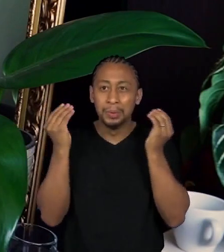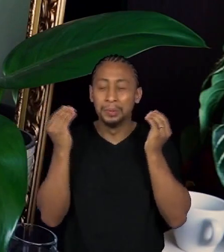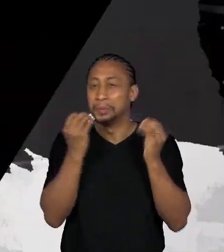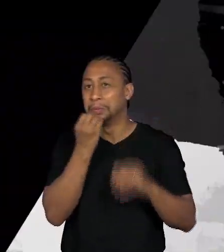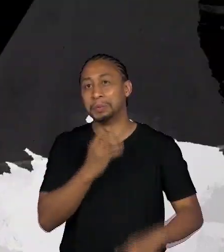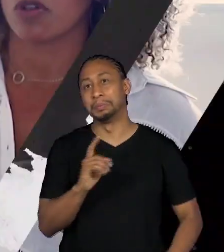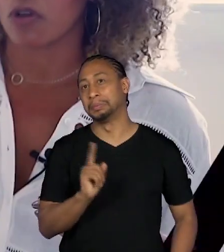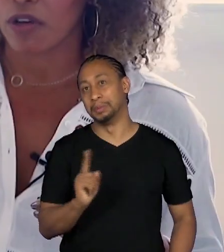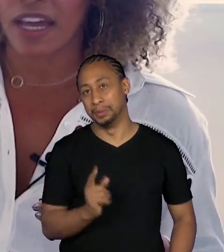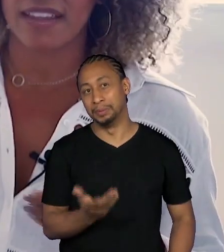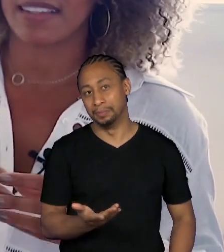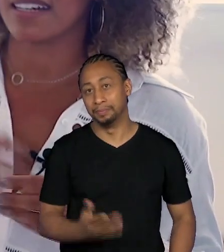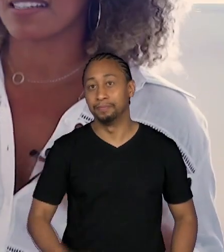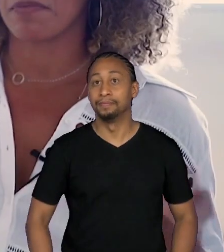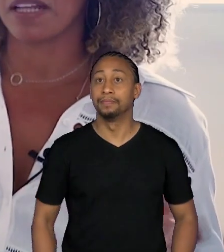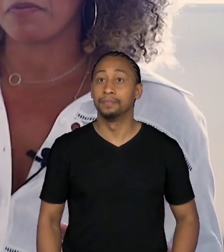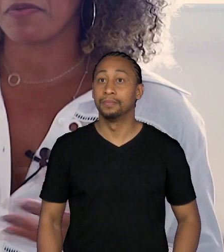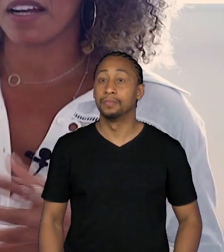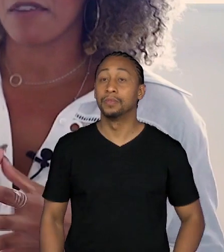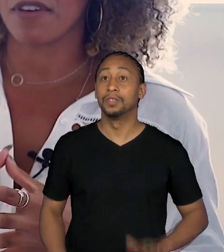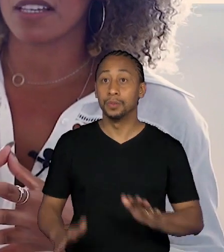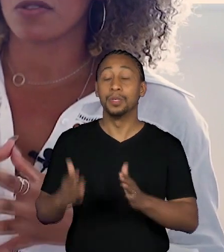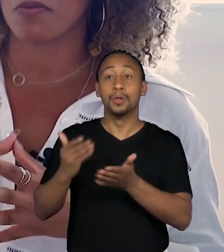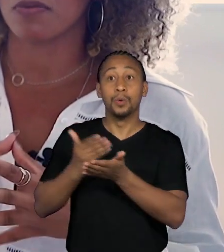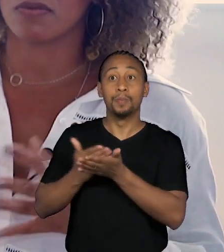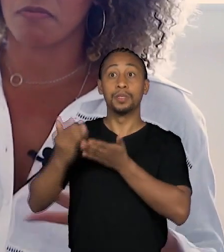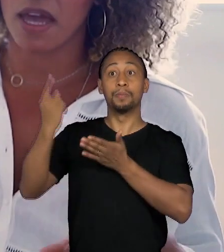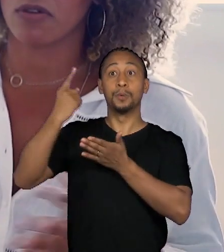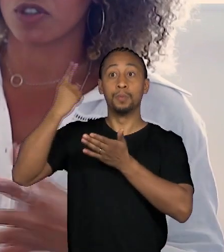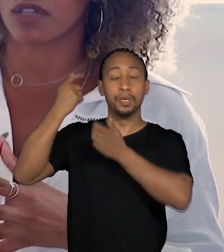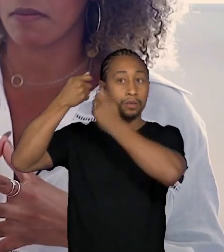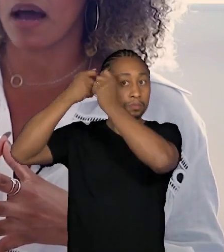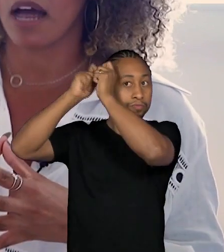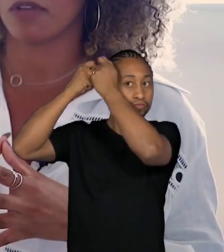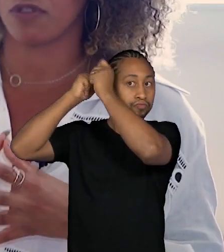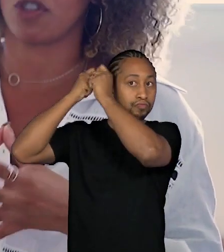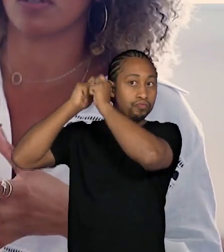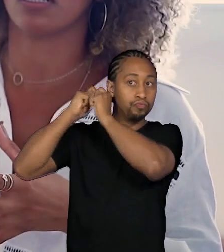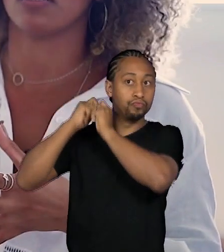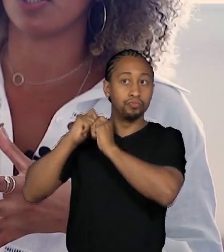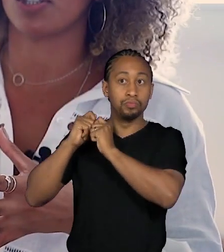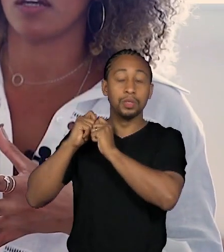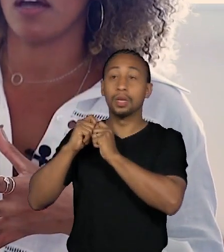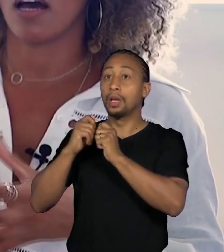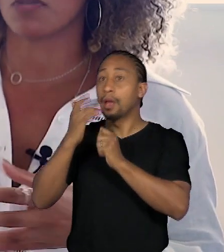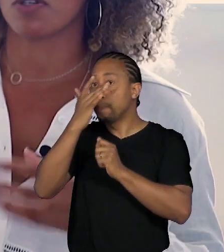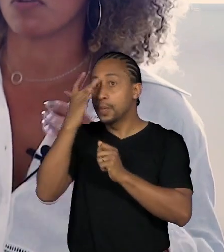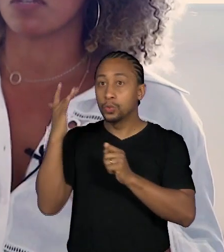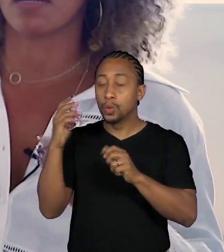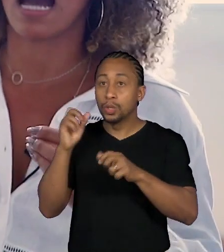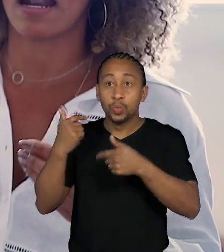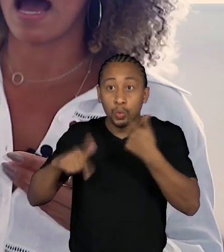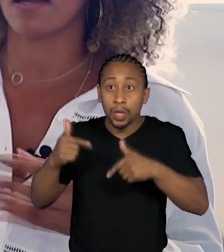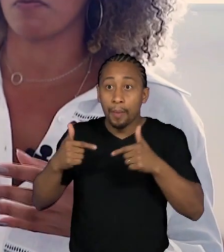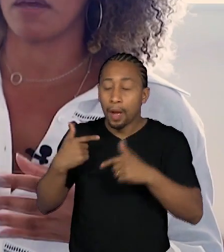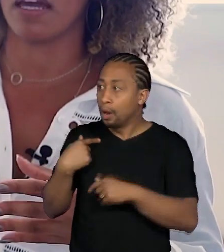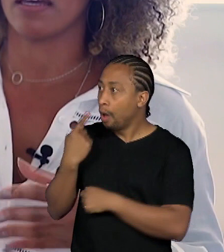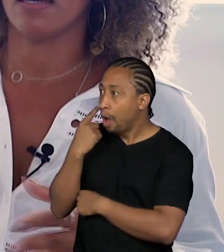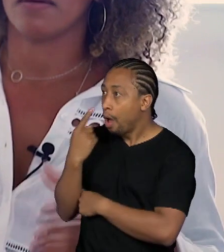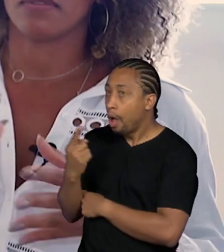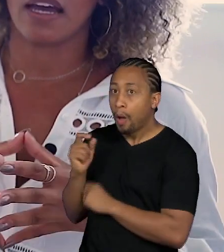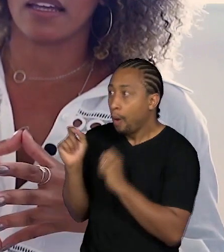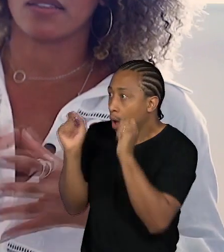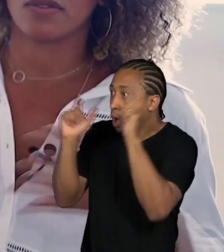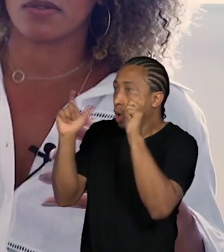bem. Quando eu coloquei trança pela primeira vez no meio onde eu trabalho, foi chocante. As pessoas me encararam